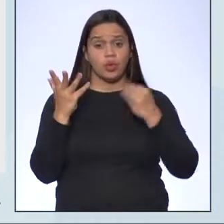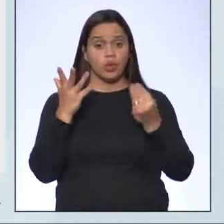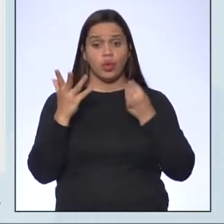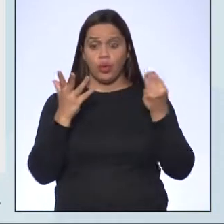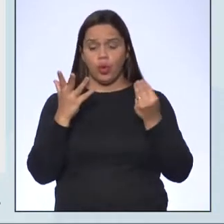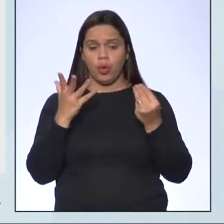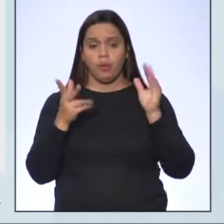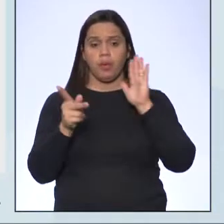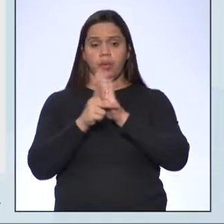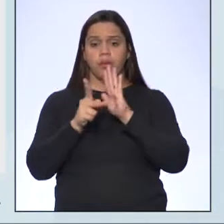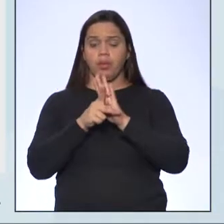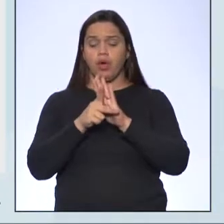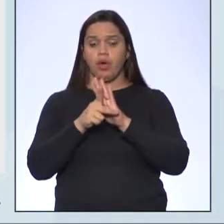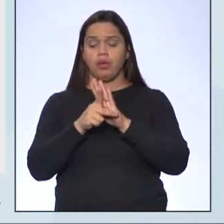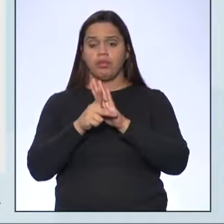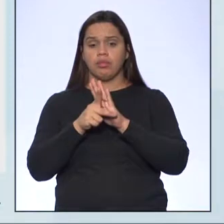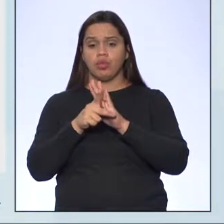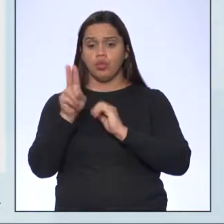seus valores